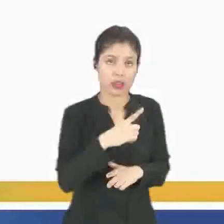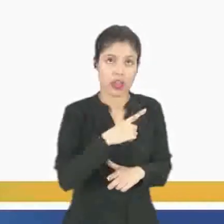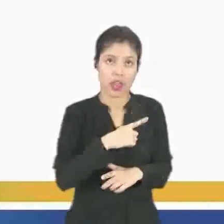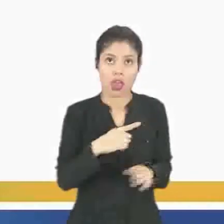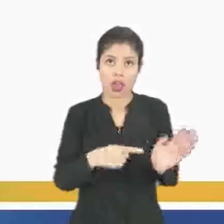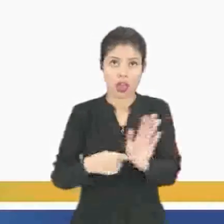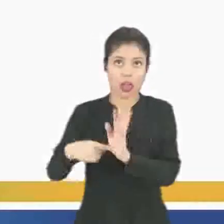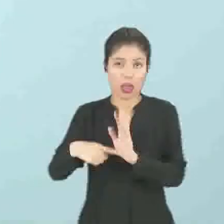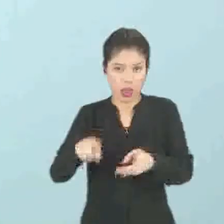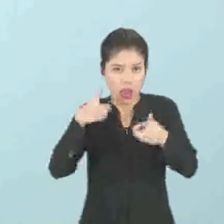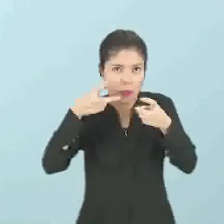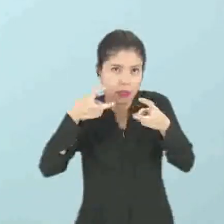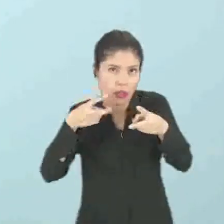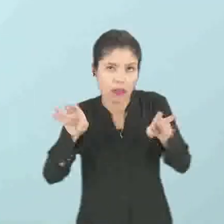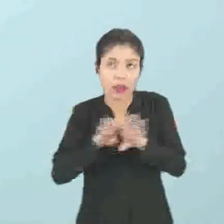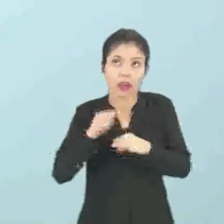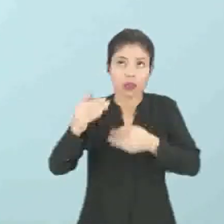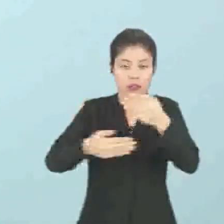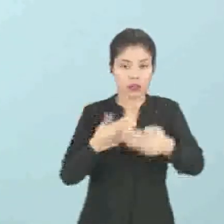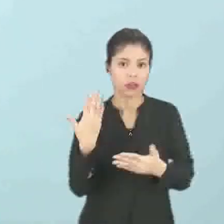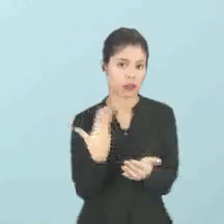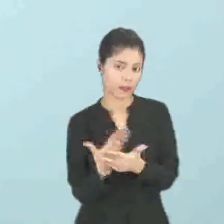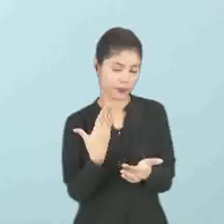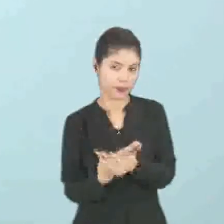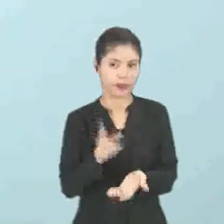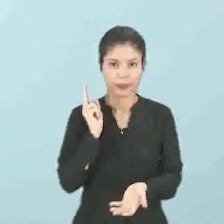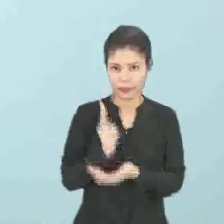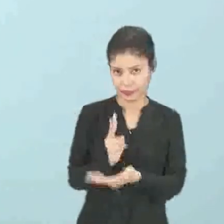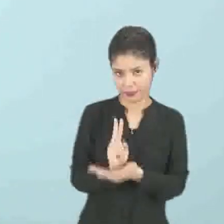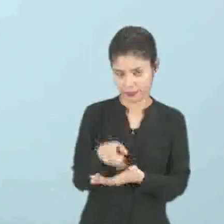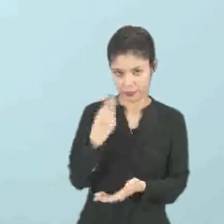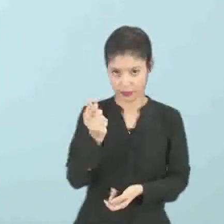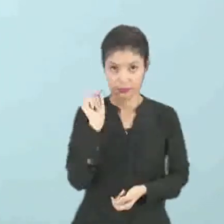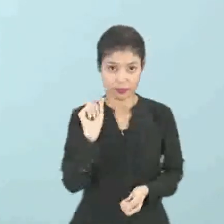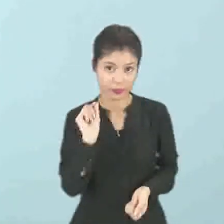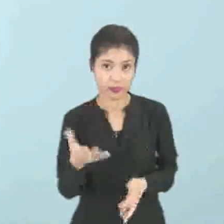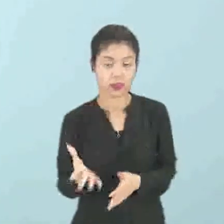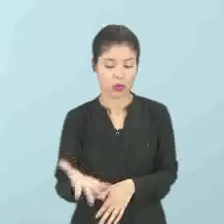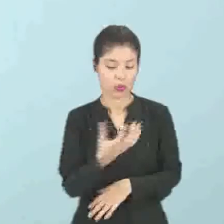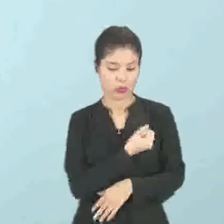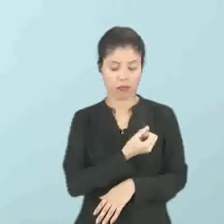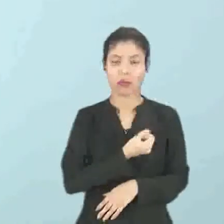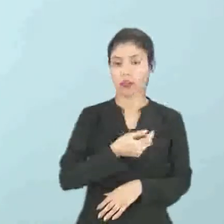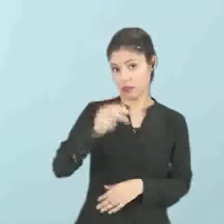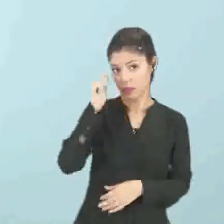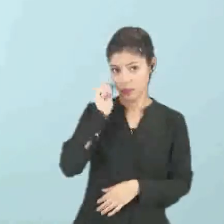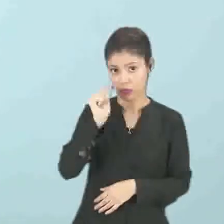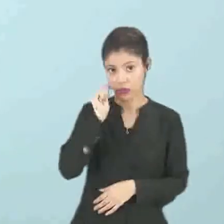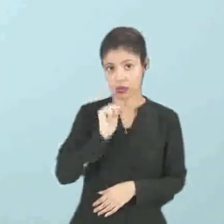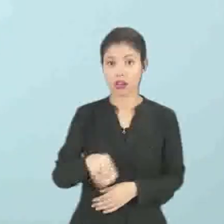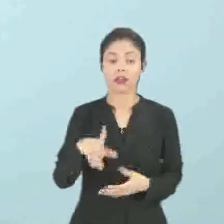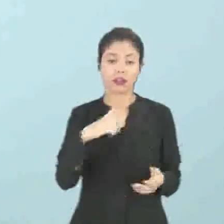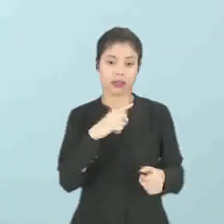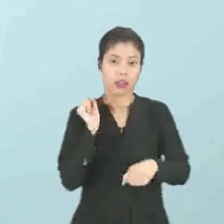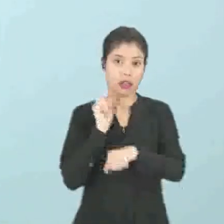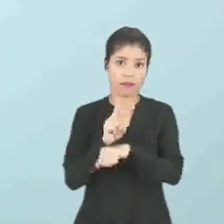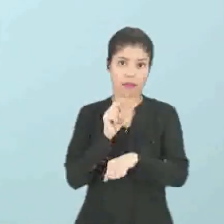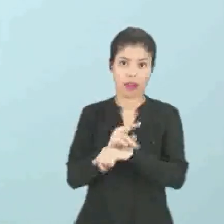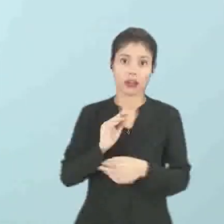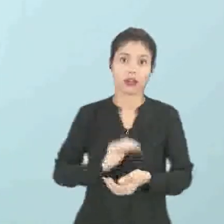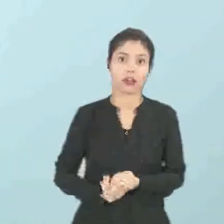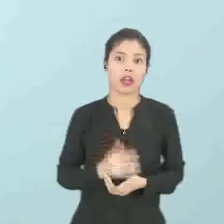privilegiados. Observamos que, durante a nossa aula, a gente falou o quê? Que o número de mulheres que ocupam esses cargos